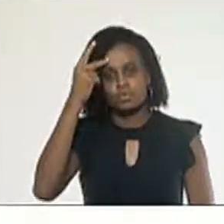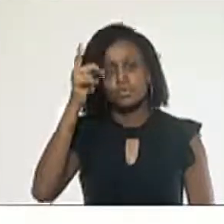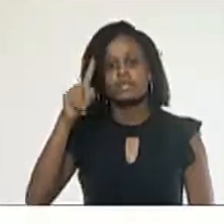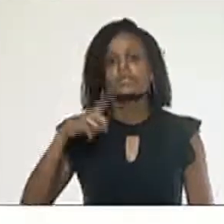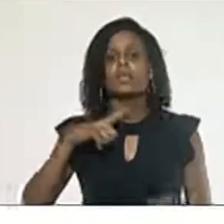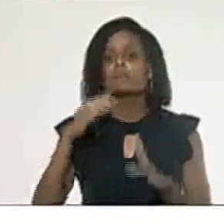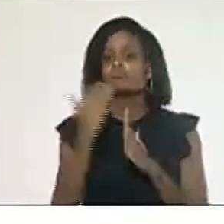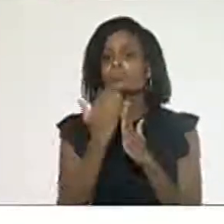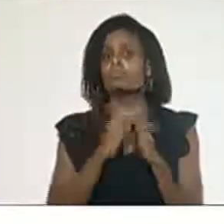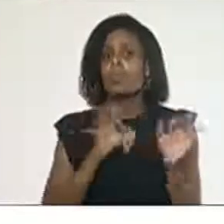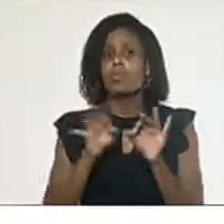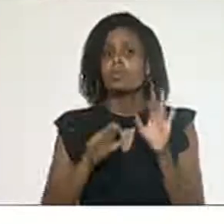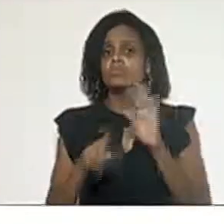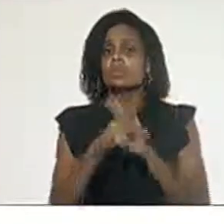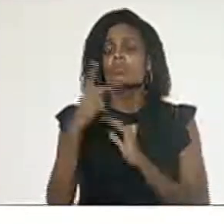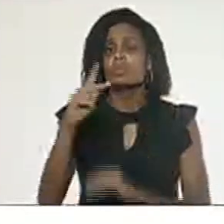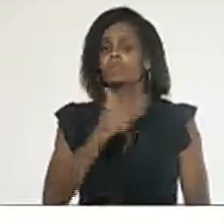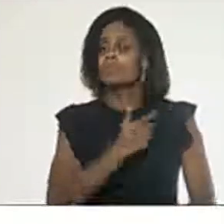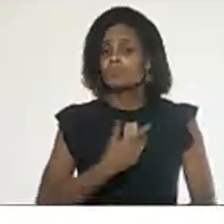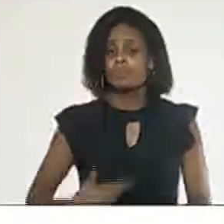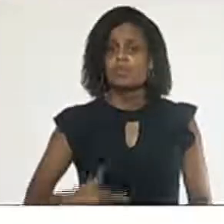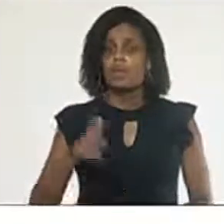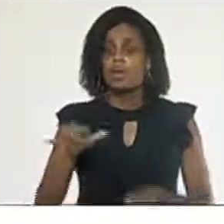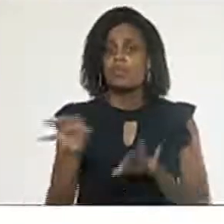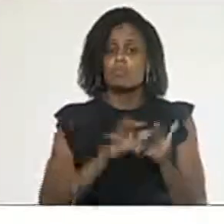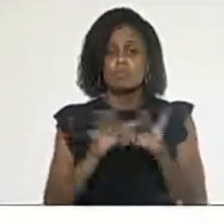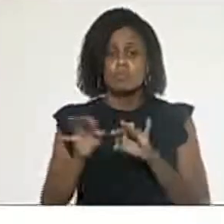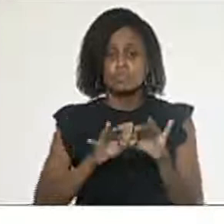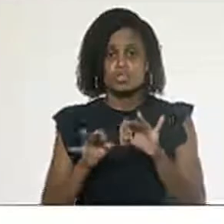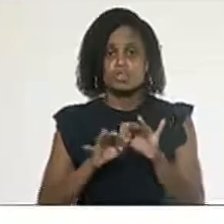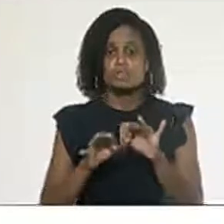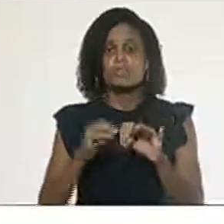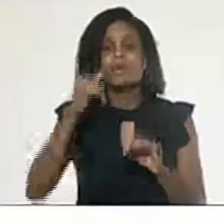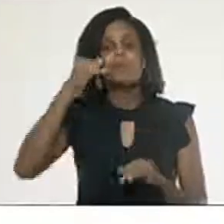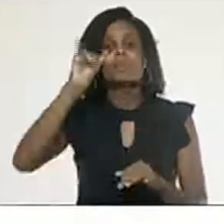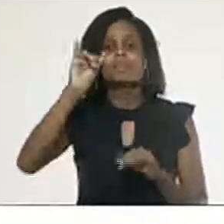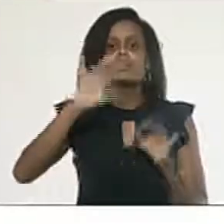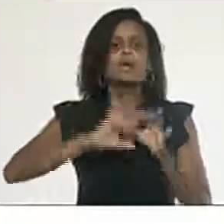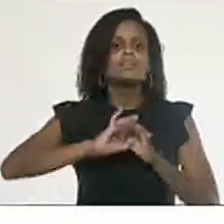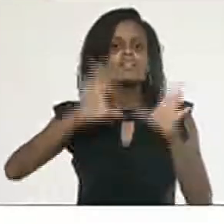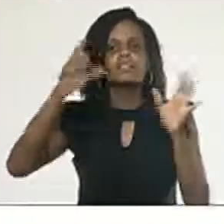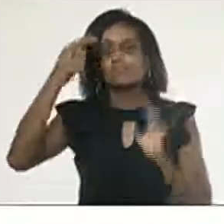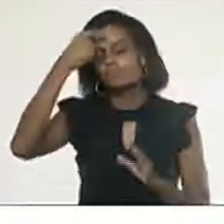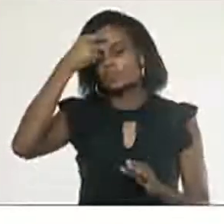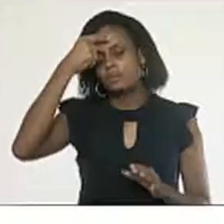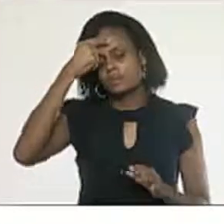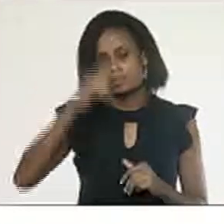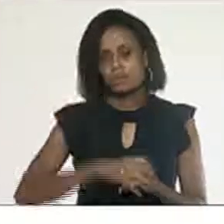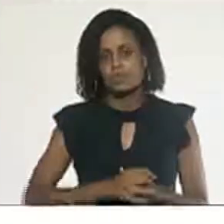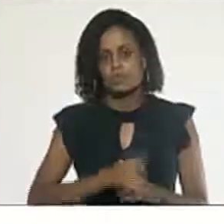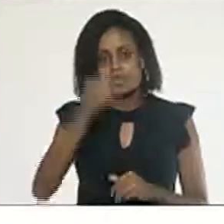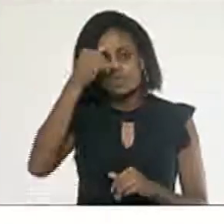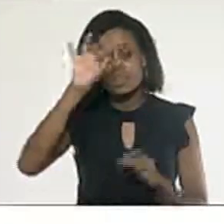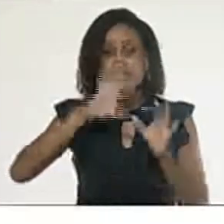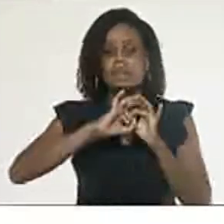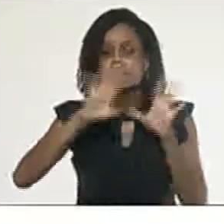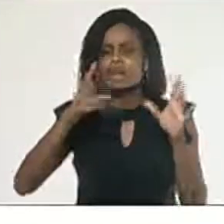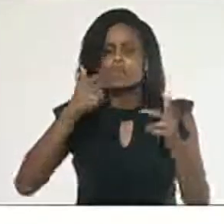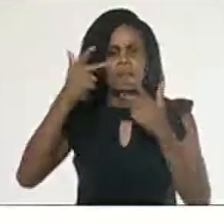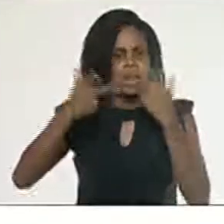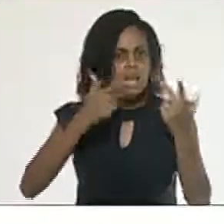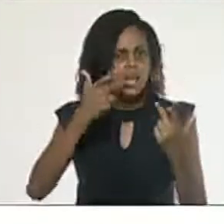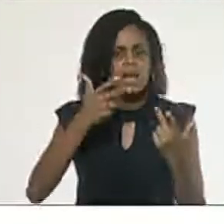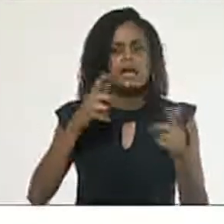desse governo. É um projeto para evitar o livre pensamento, a liberdade, não só de